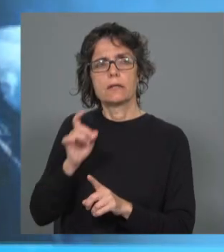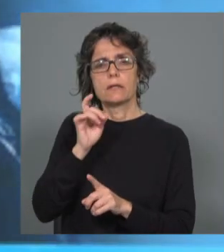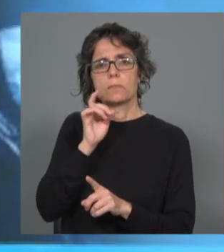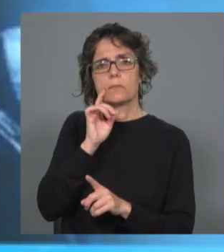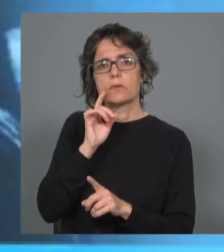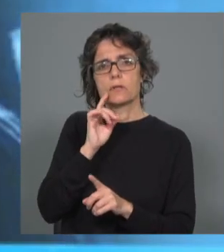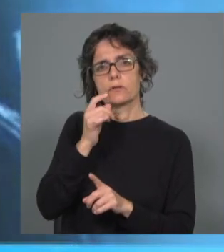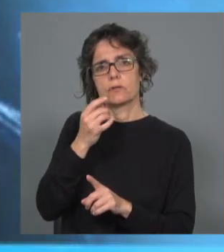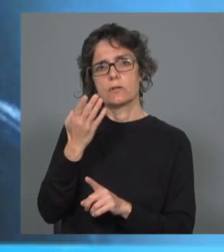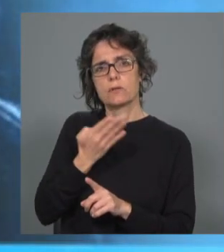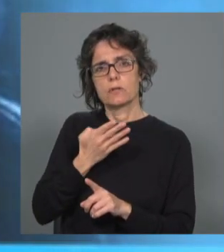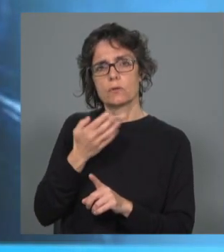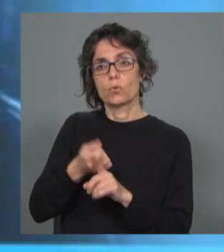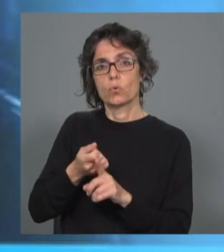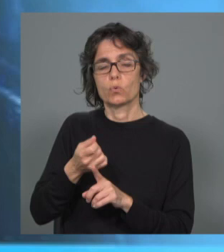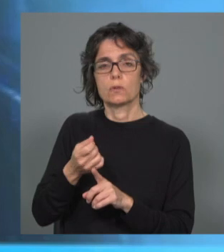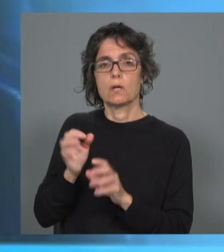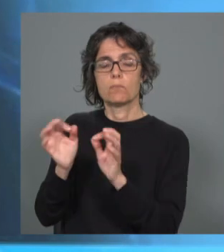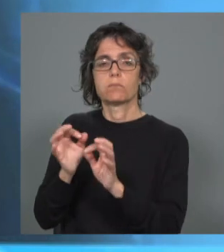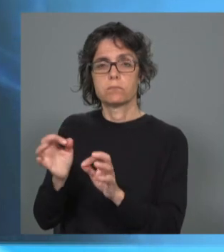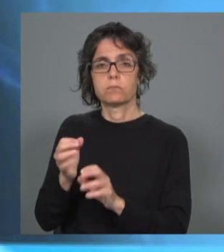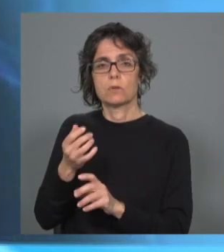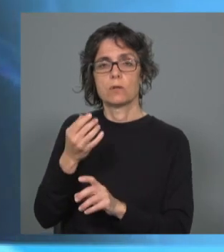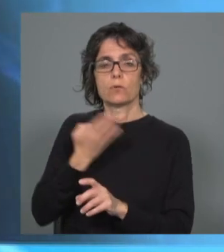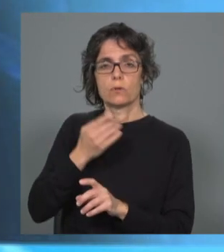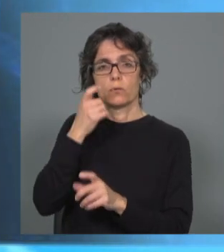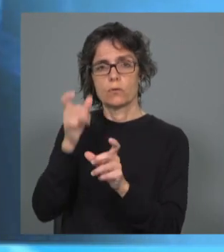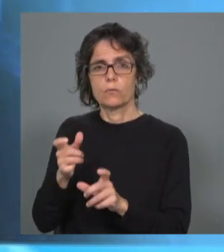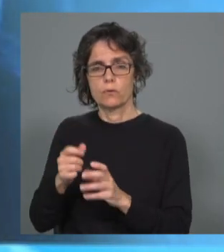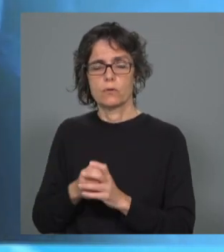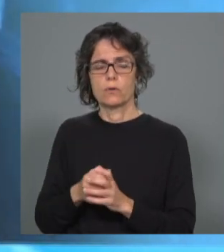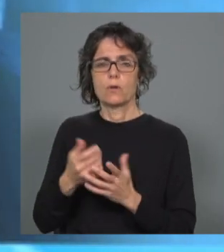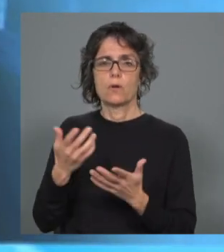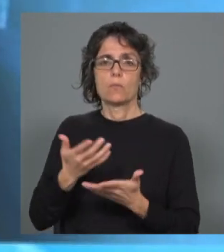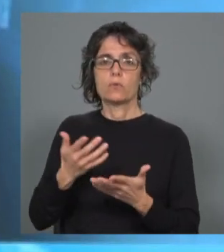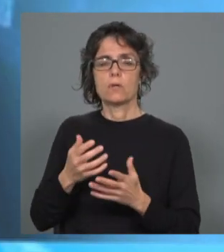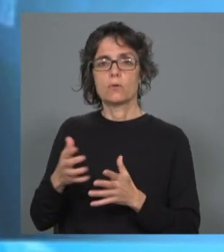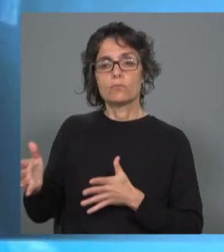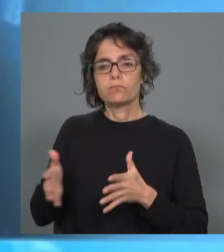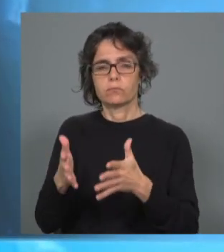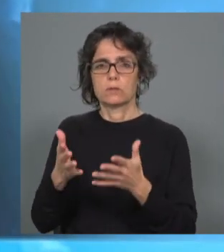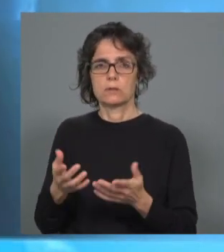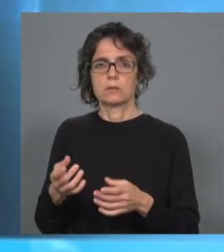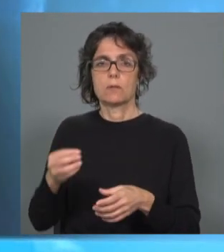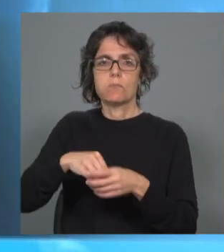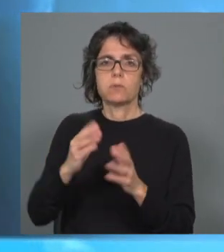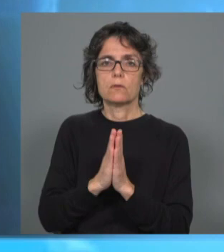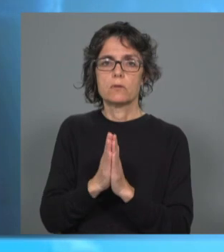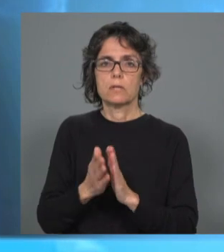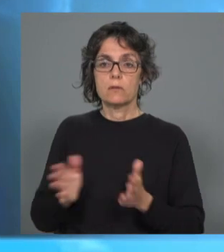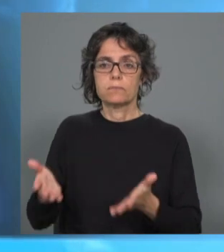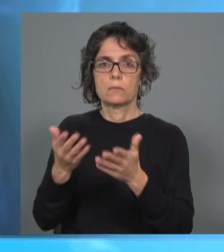algo que, numa linha de igreja e de cristianismo, se propõe e que se incentiva a estas pessoas que sejam ativas na